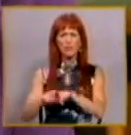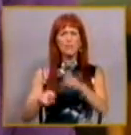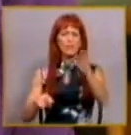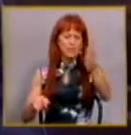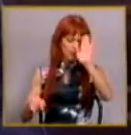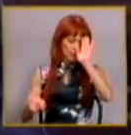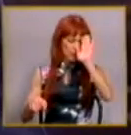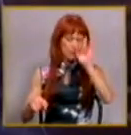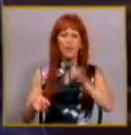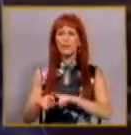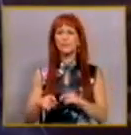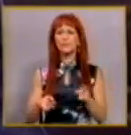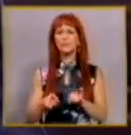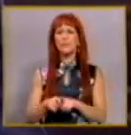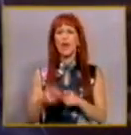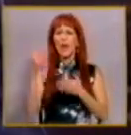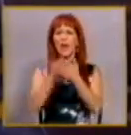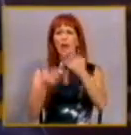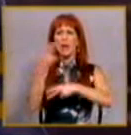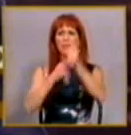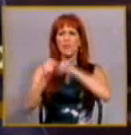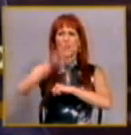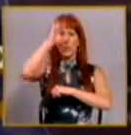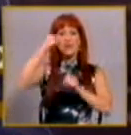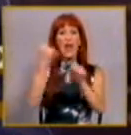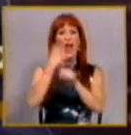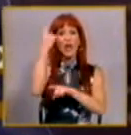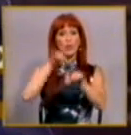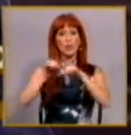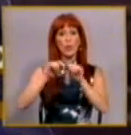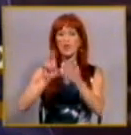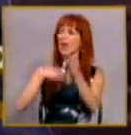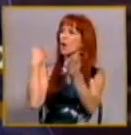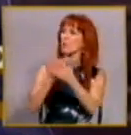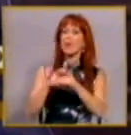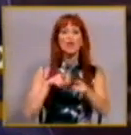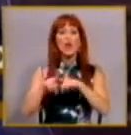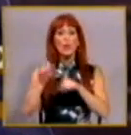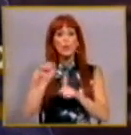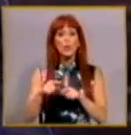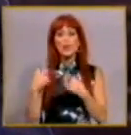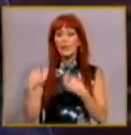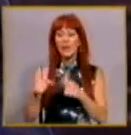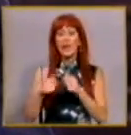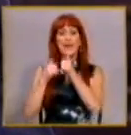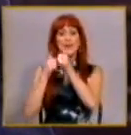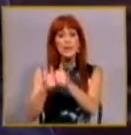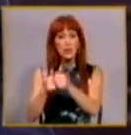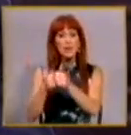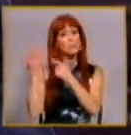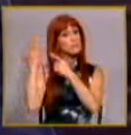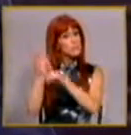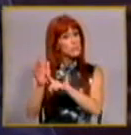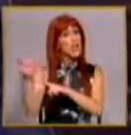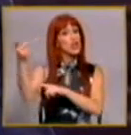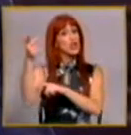censura. É a moção de censura é um ato político que reprova as políticas que têm sido seguidas, nomeadamente